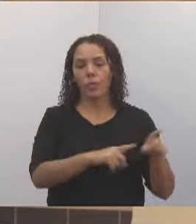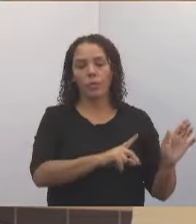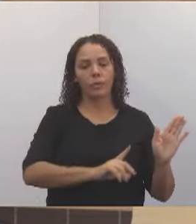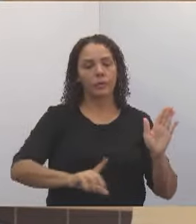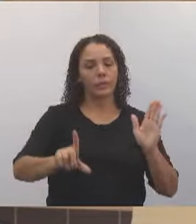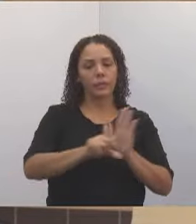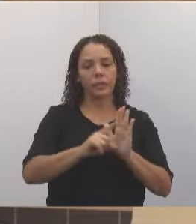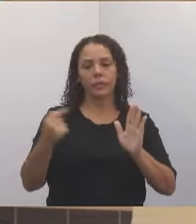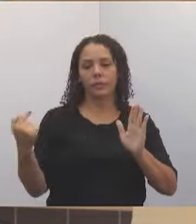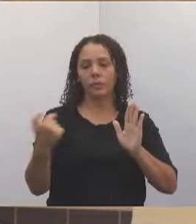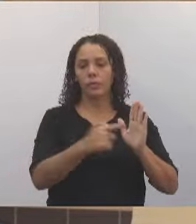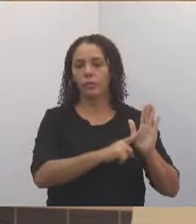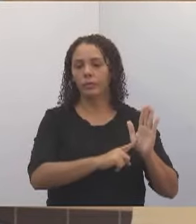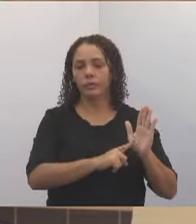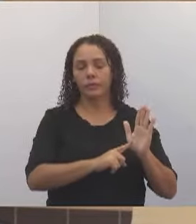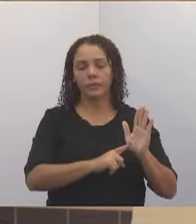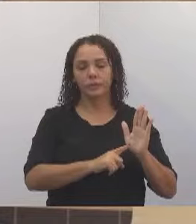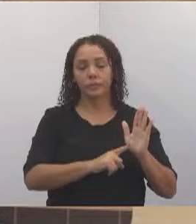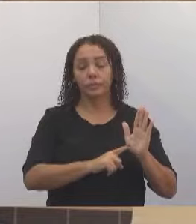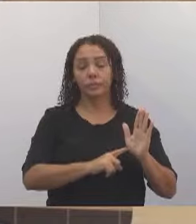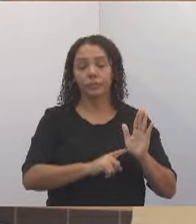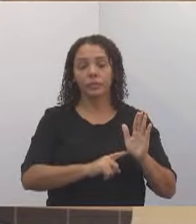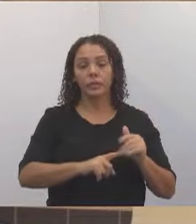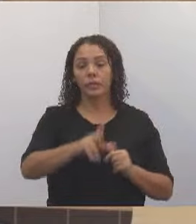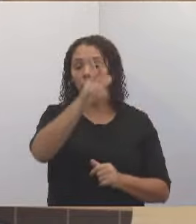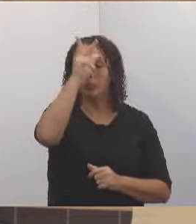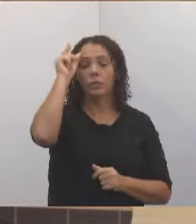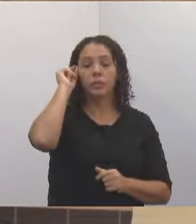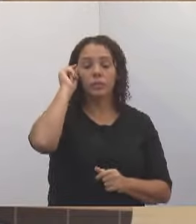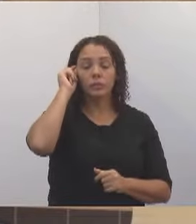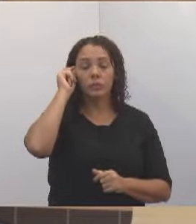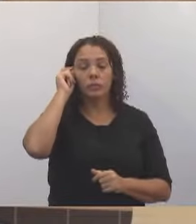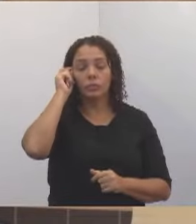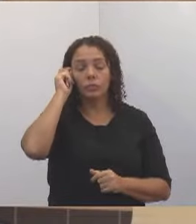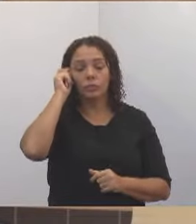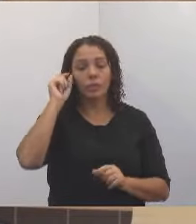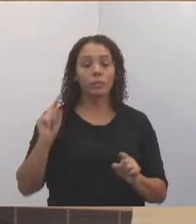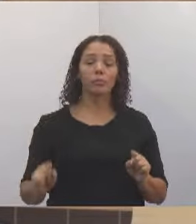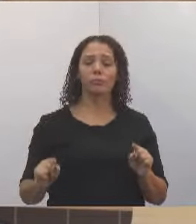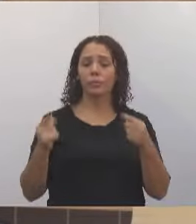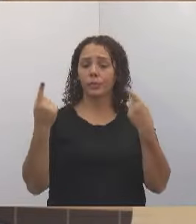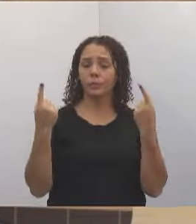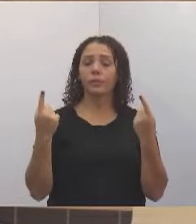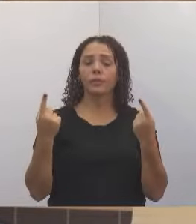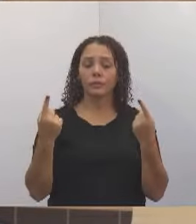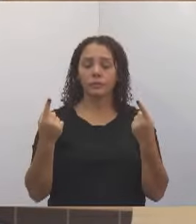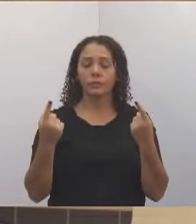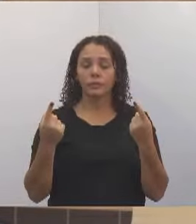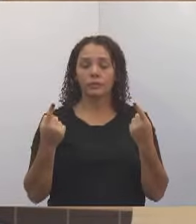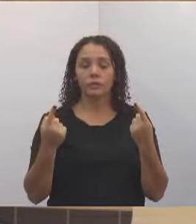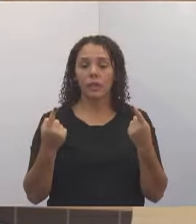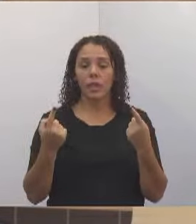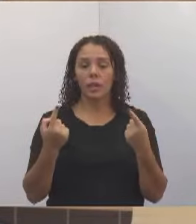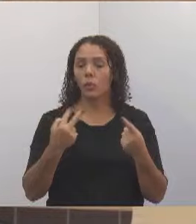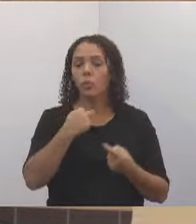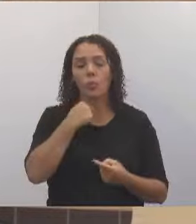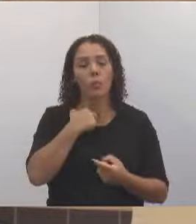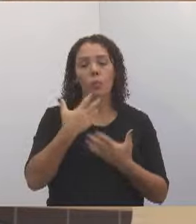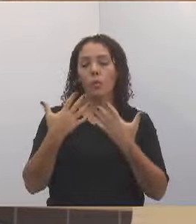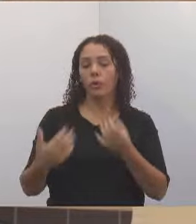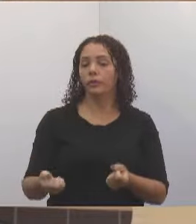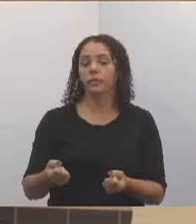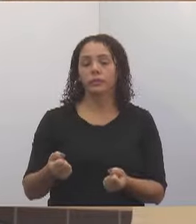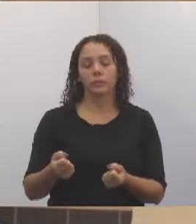previsão para isso. E na administração pública, com maior razão ainda, esse tipo de prática não pode ser